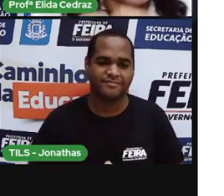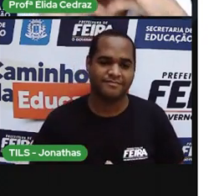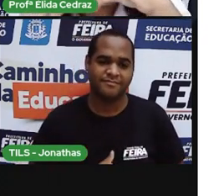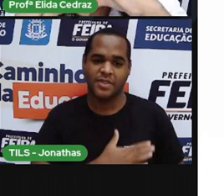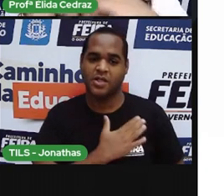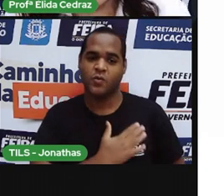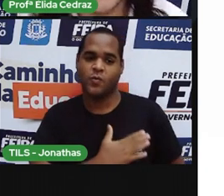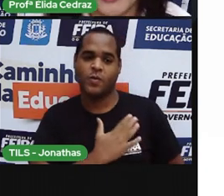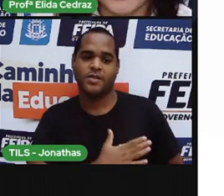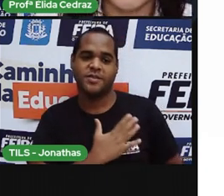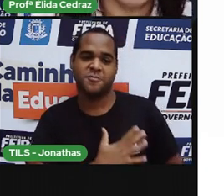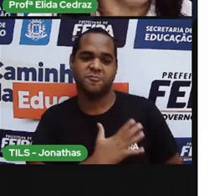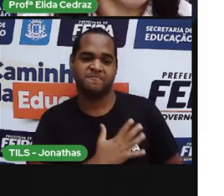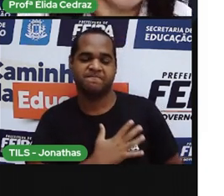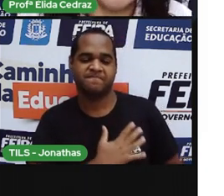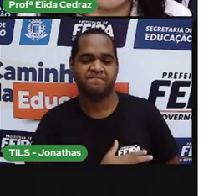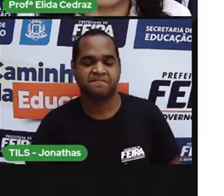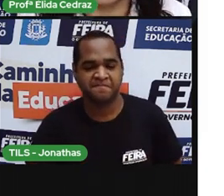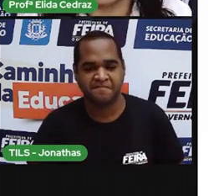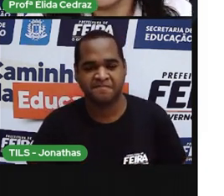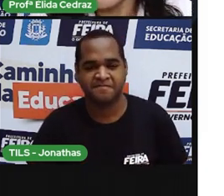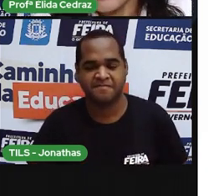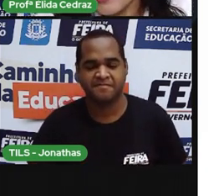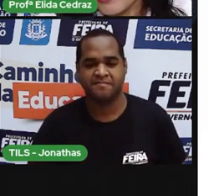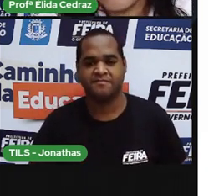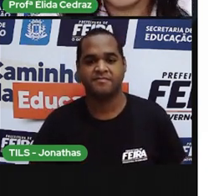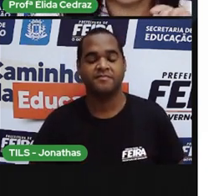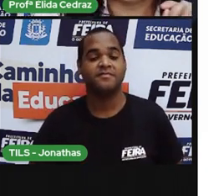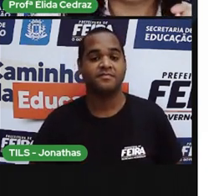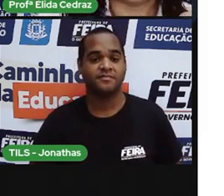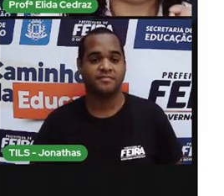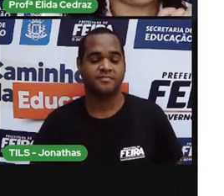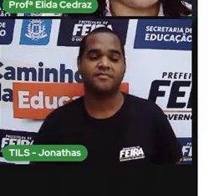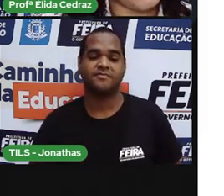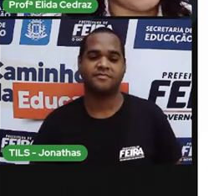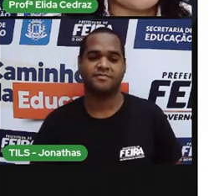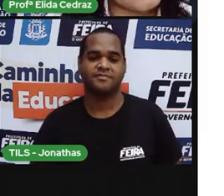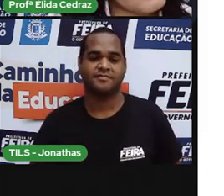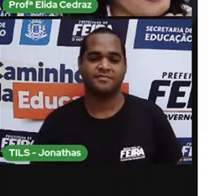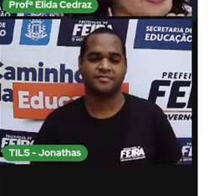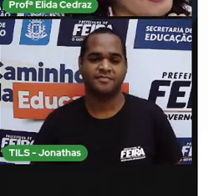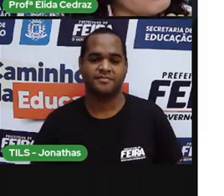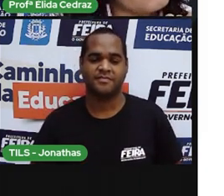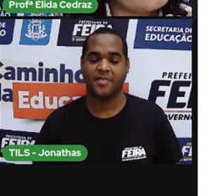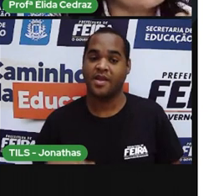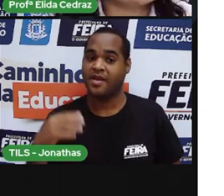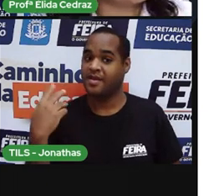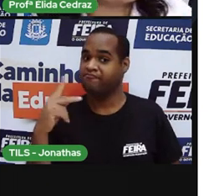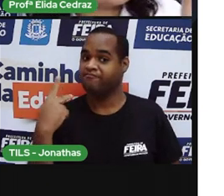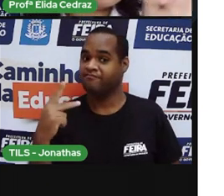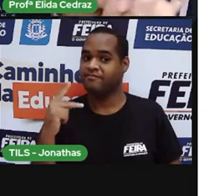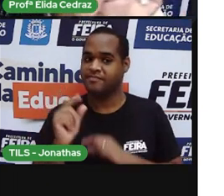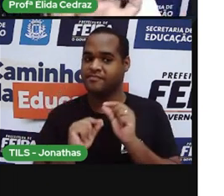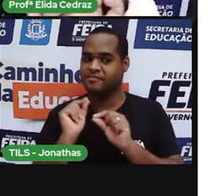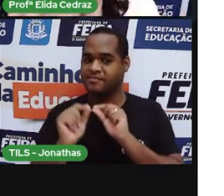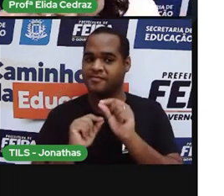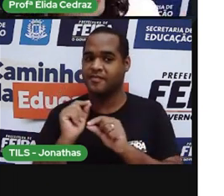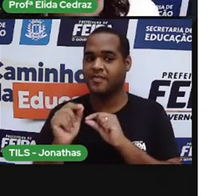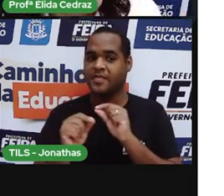O coração de alguém. E se essa